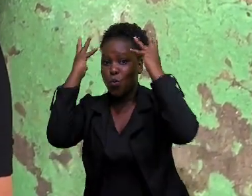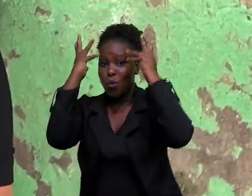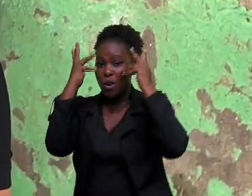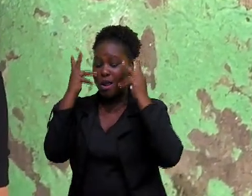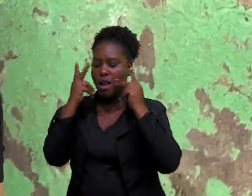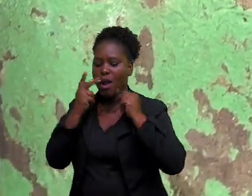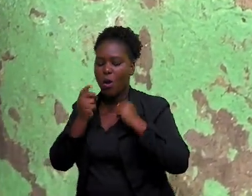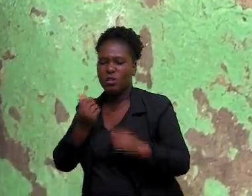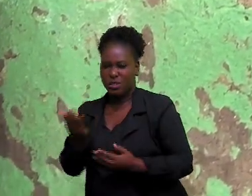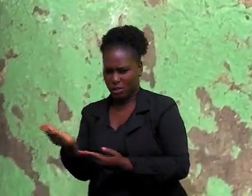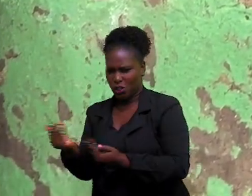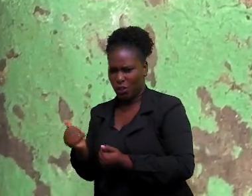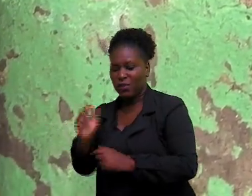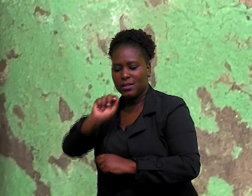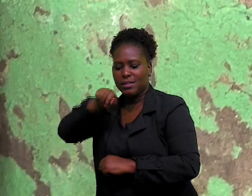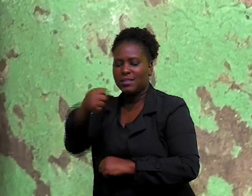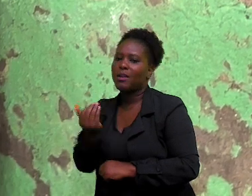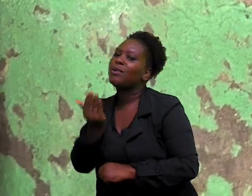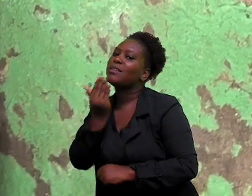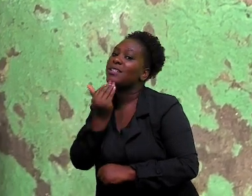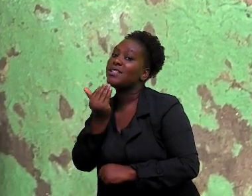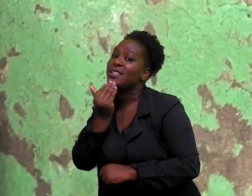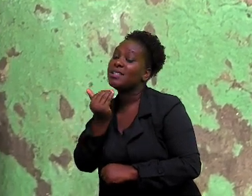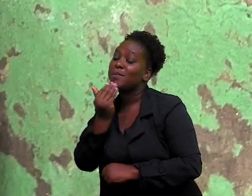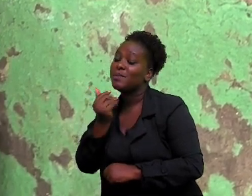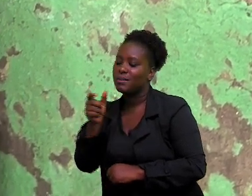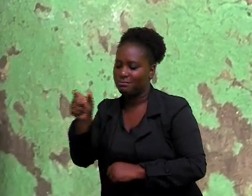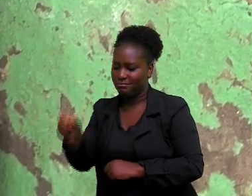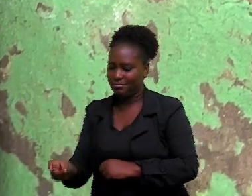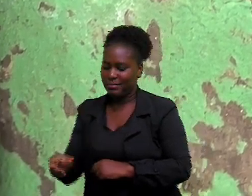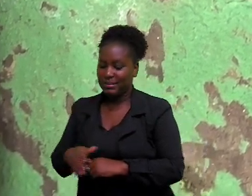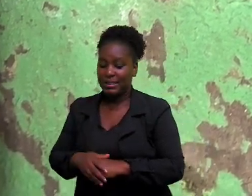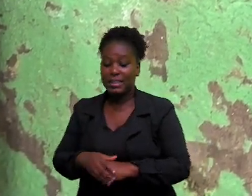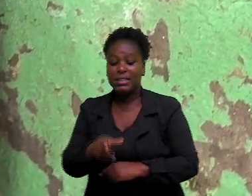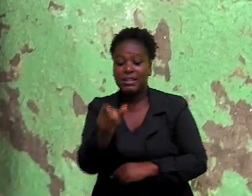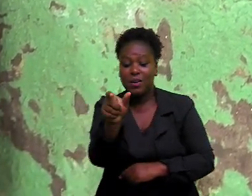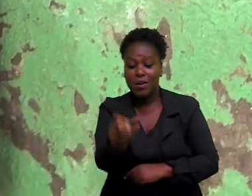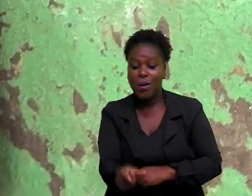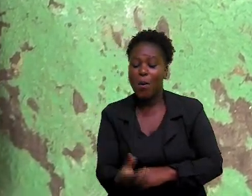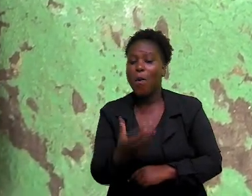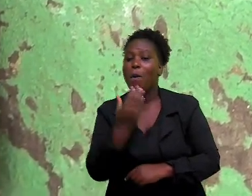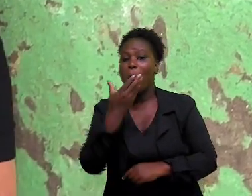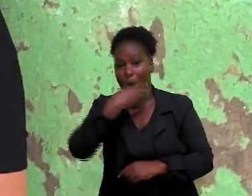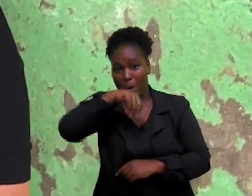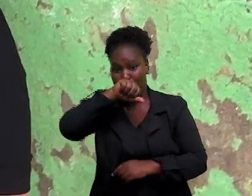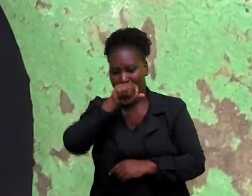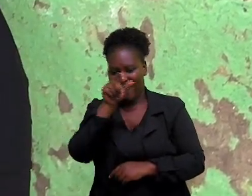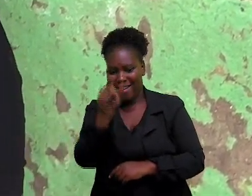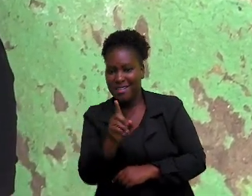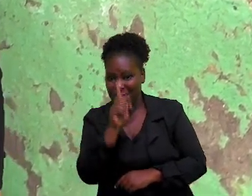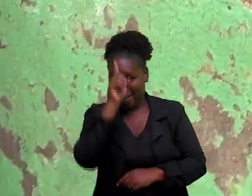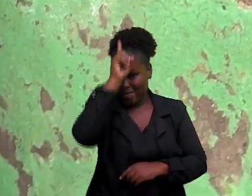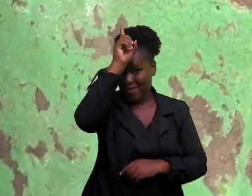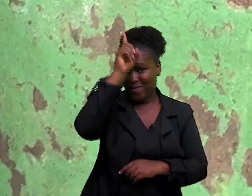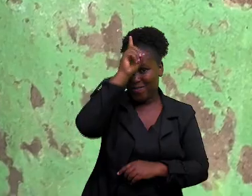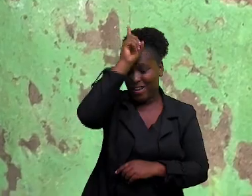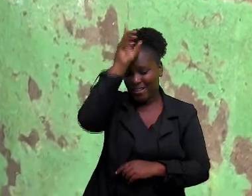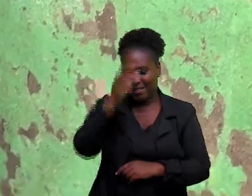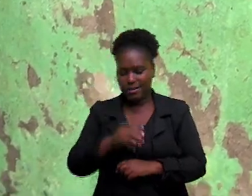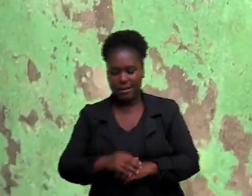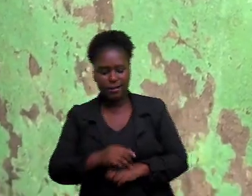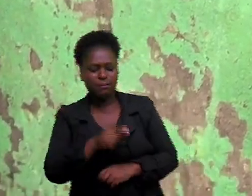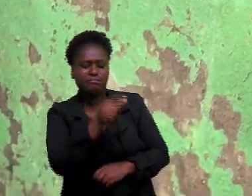o herdeiro de seu pai Mufasa. O tio malvado de Simba, Scar,